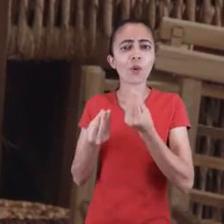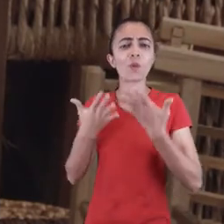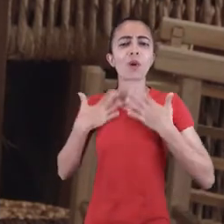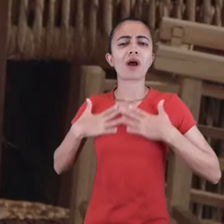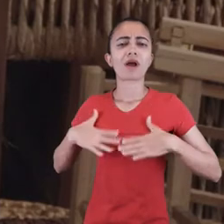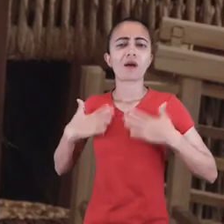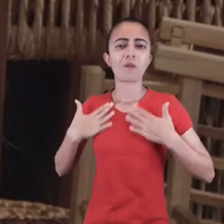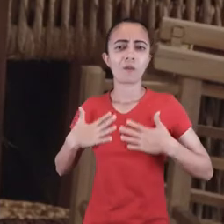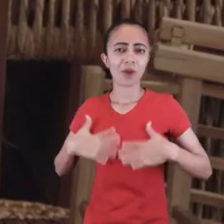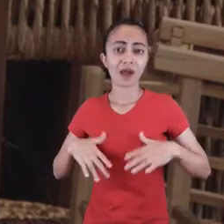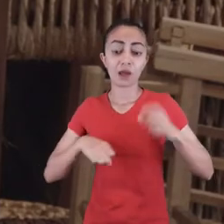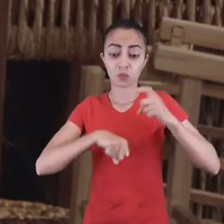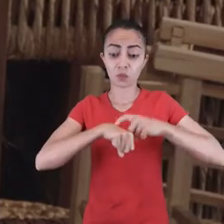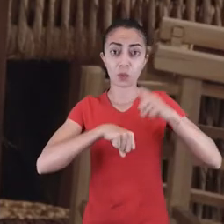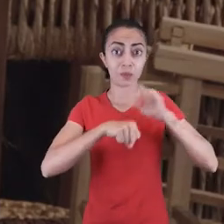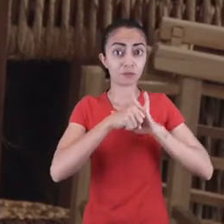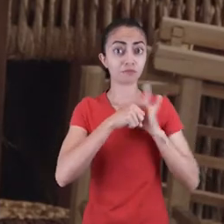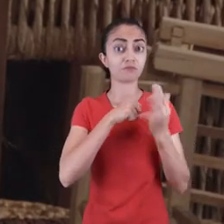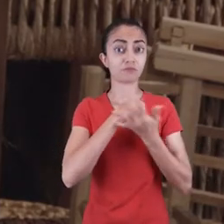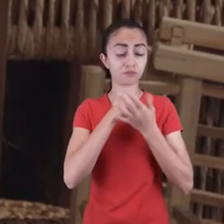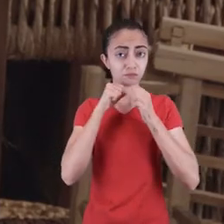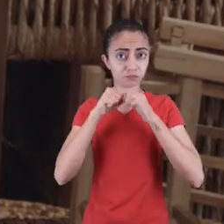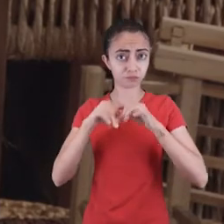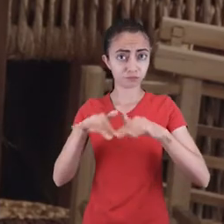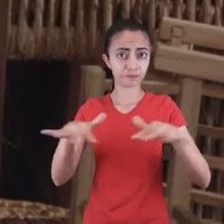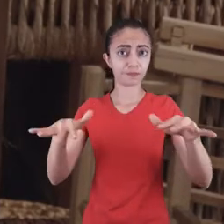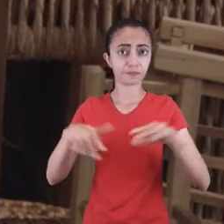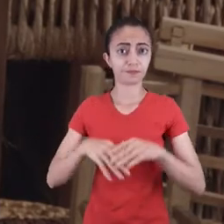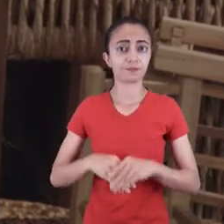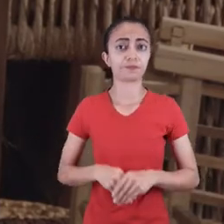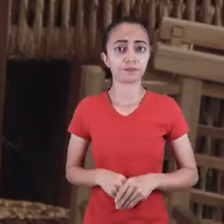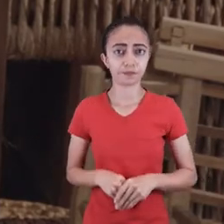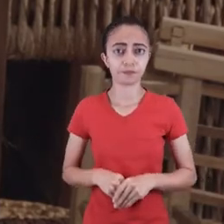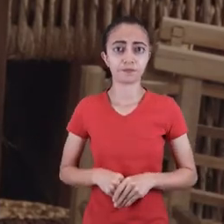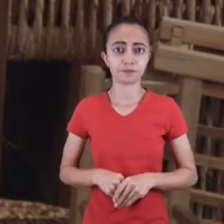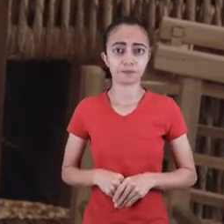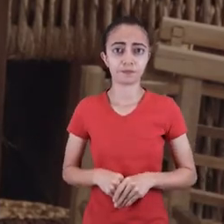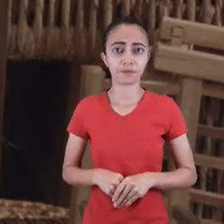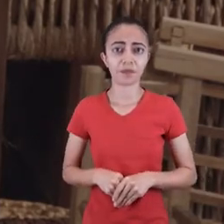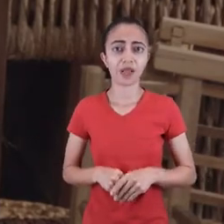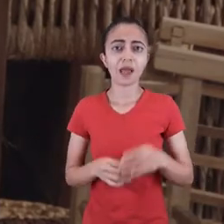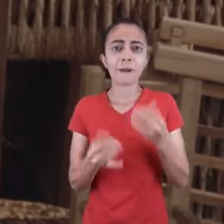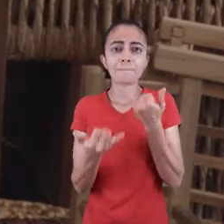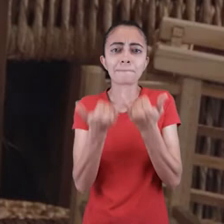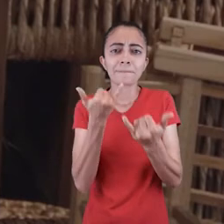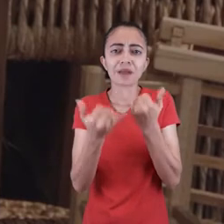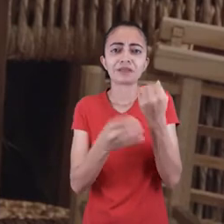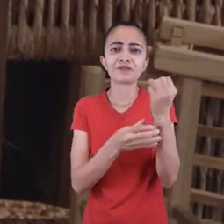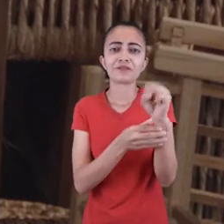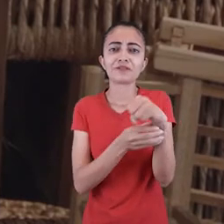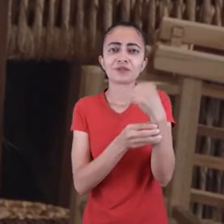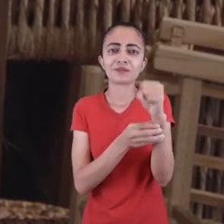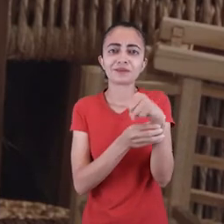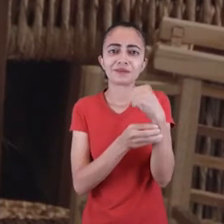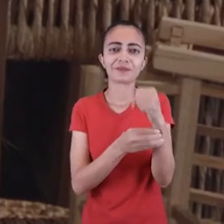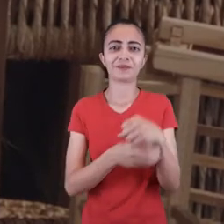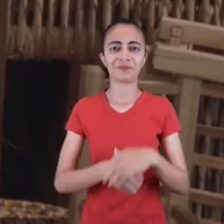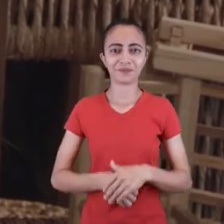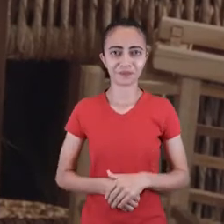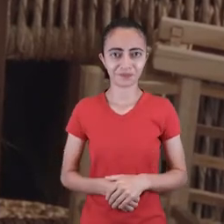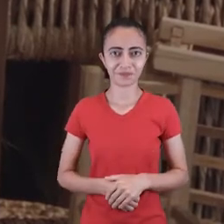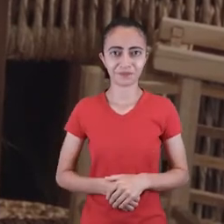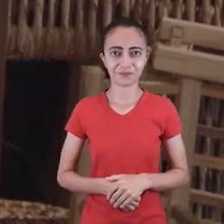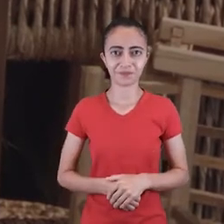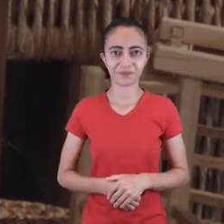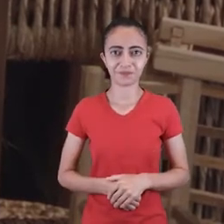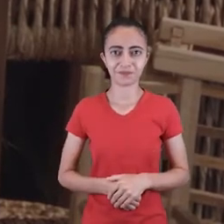acalmar quando começou a pandemia. Porque é como a fisioterapia.